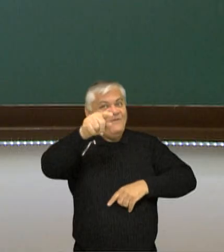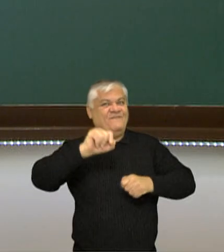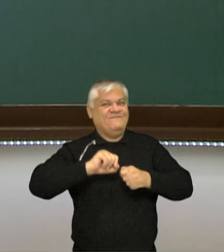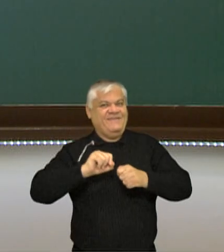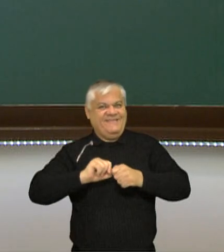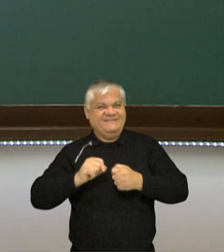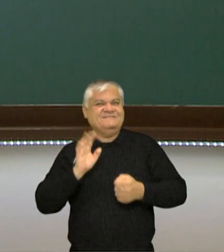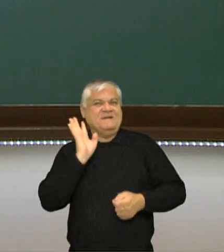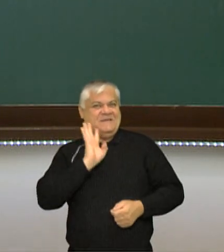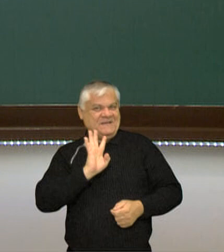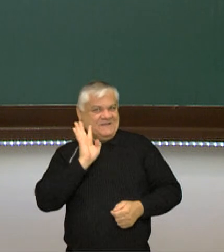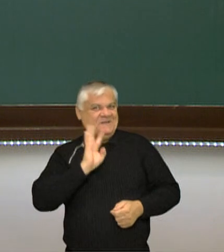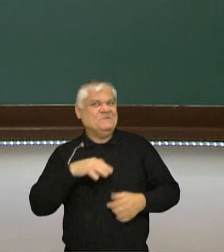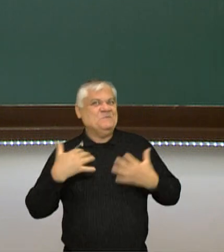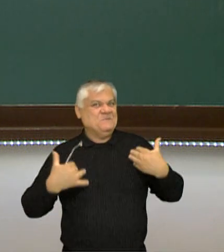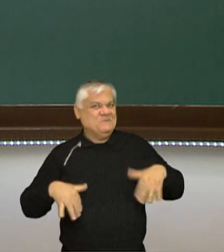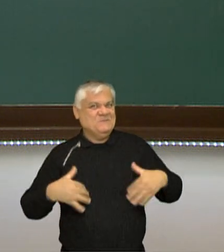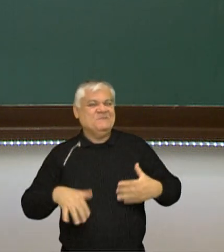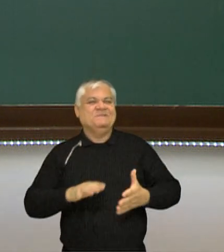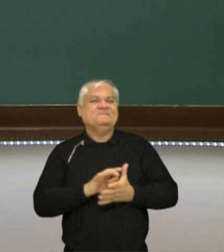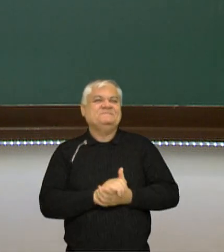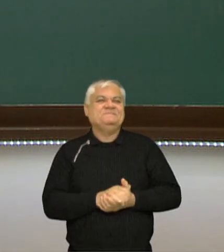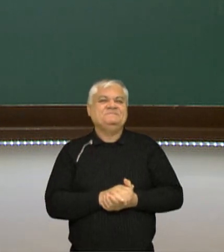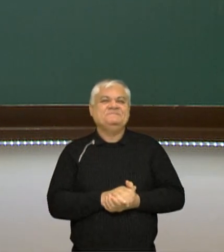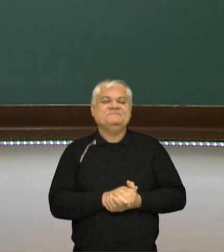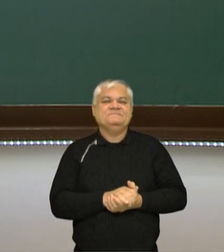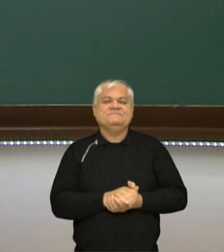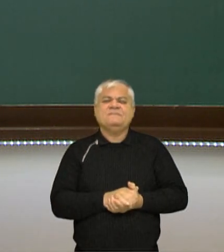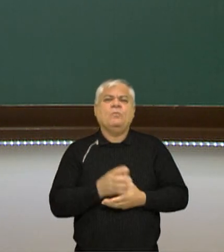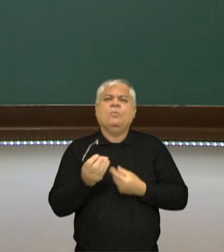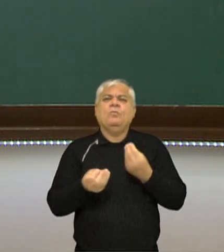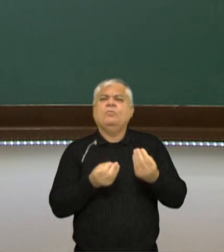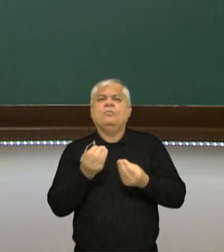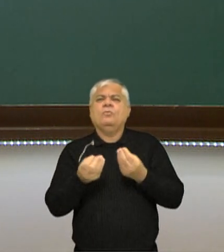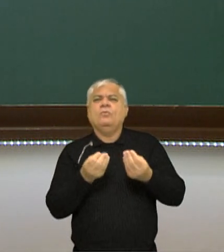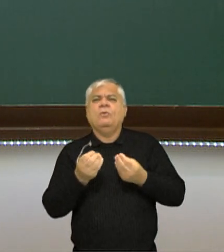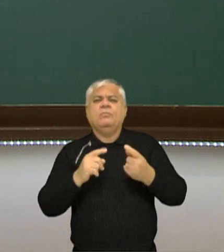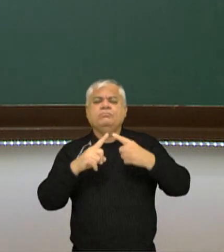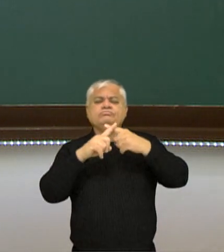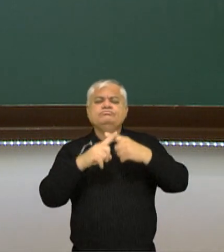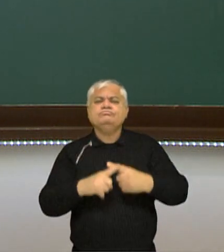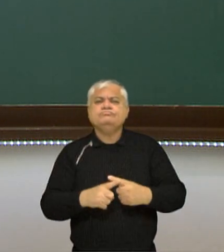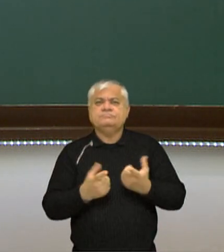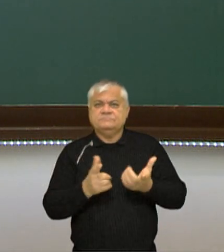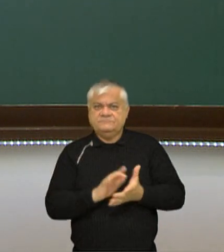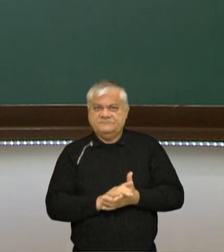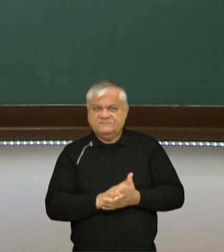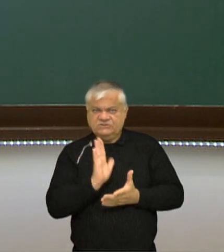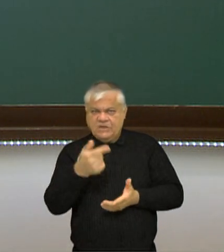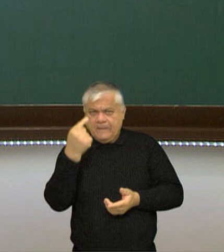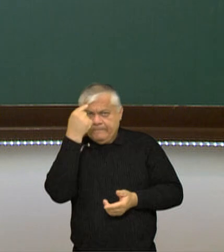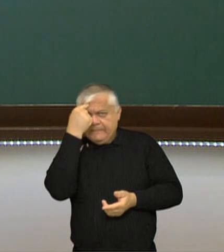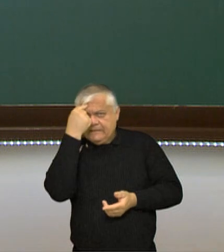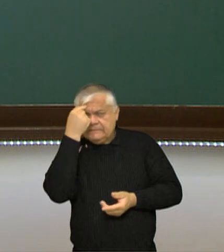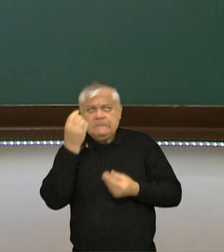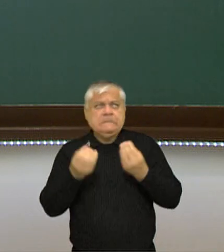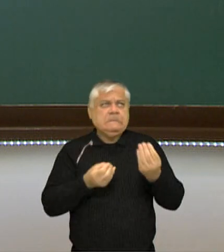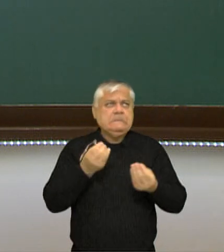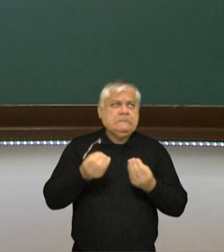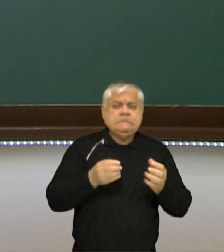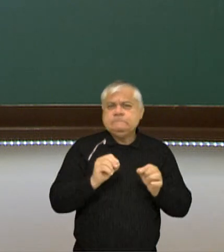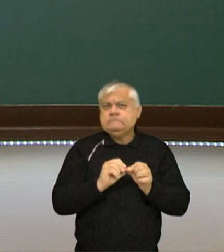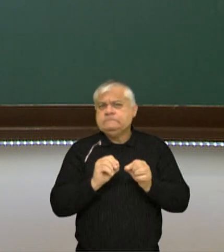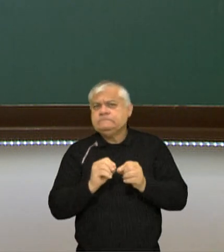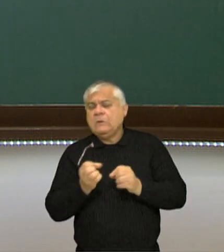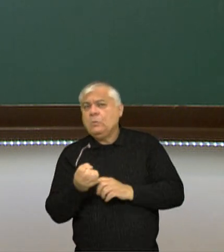que legal isso, né? Muito bacana. Então, como é um tabuleiro de xadrez? Você já pensou aí como construir? Como